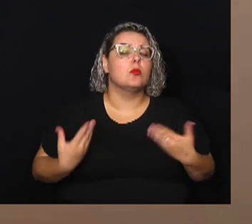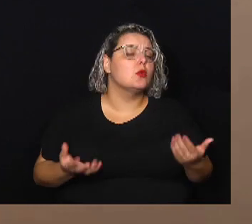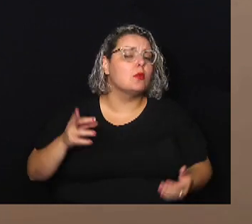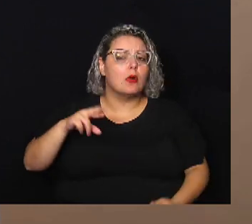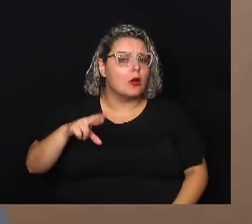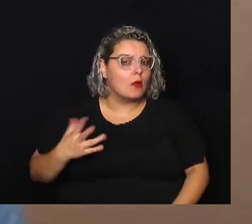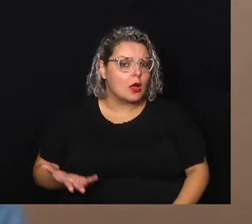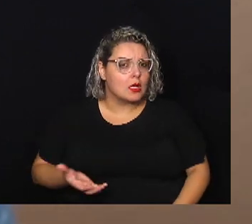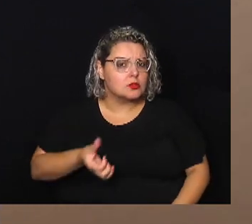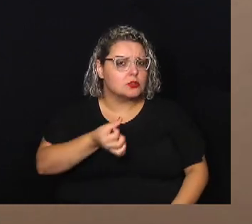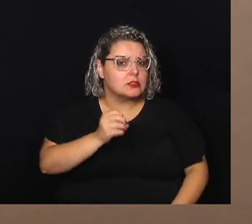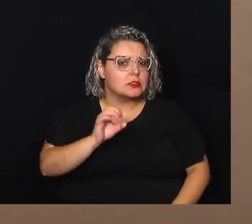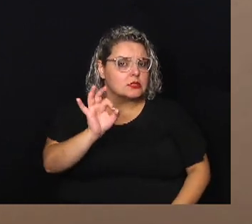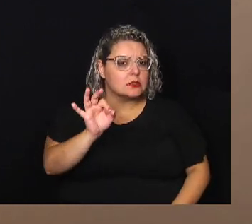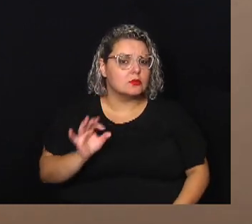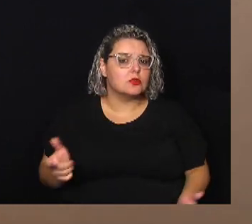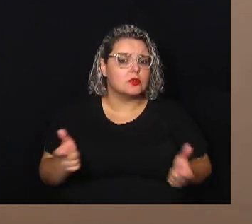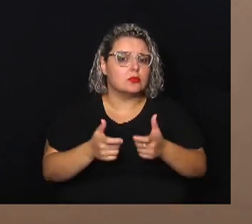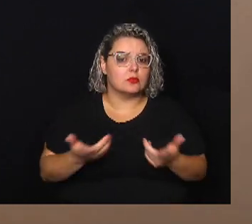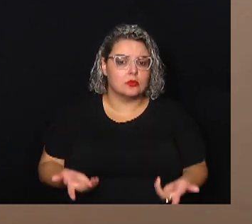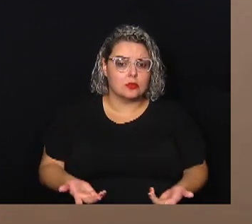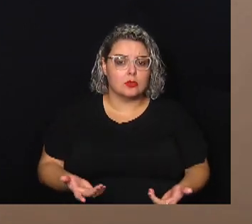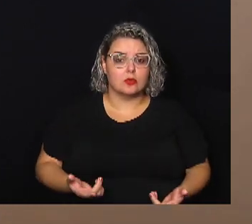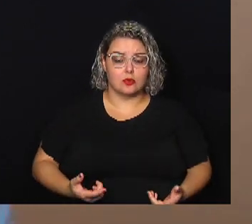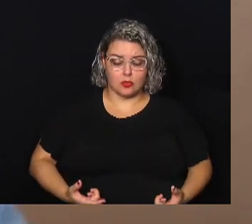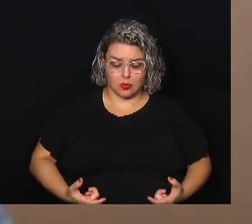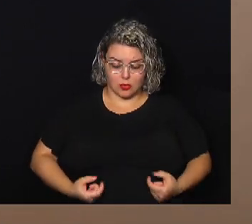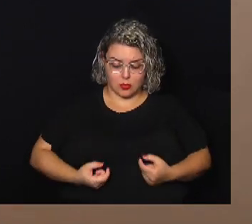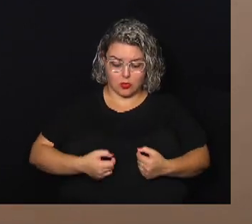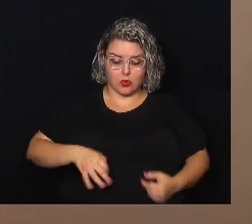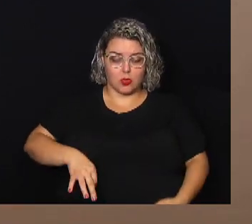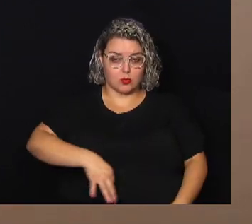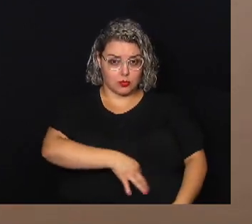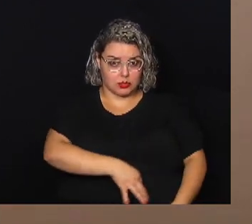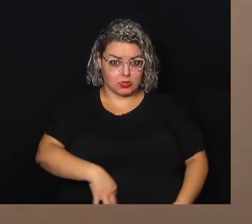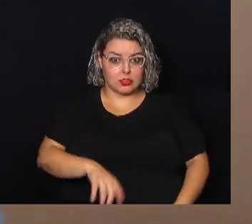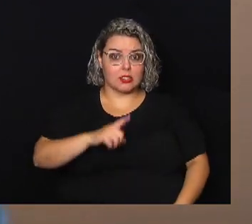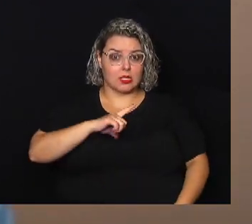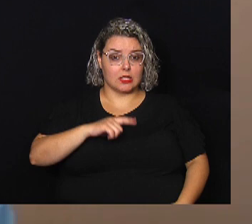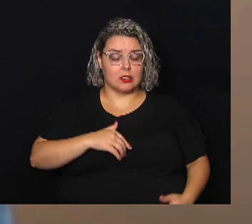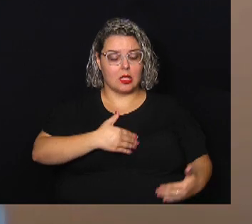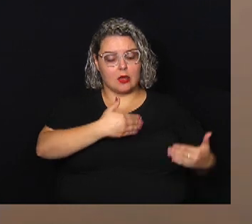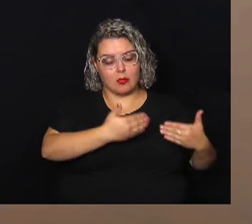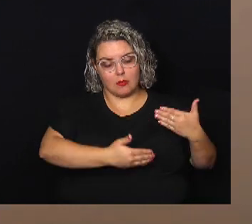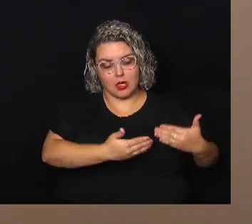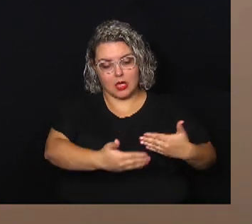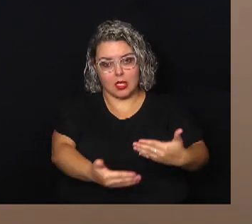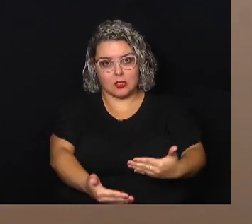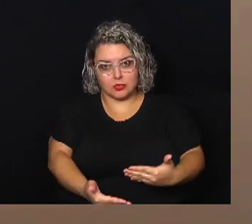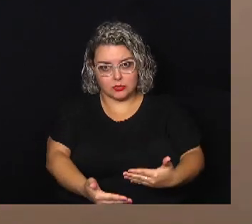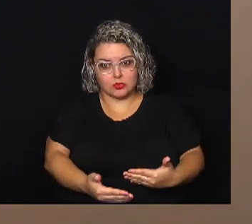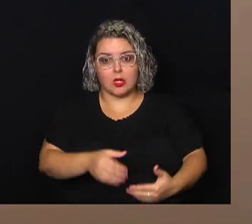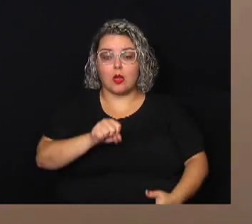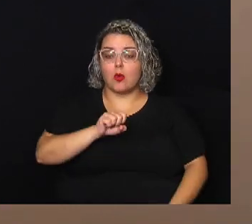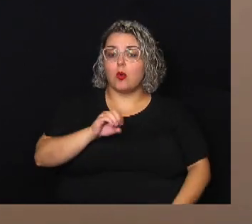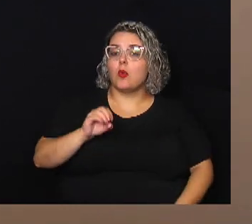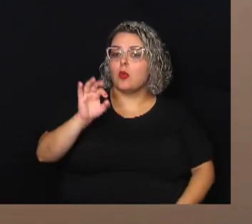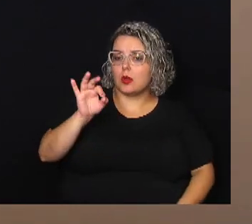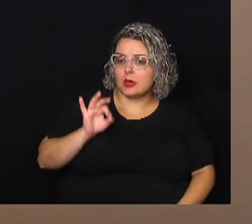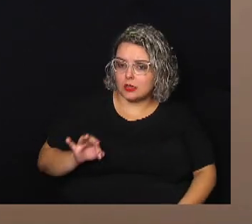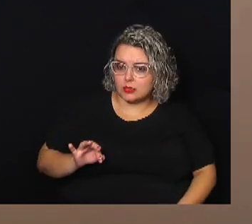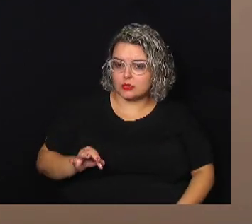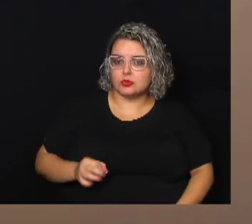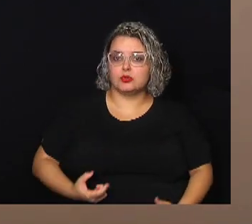Hoje nós sabemos que o câncer de intestino ele segue uma sequência. em torno de 80% dos tumores